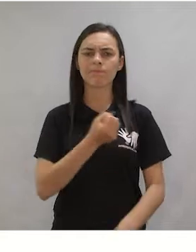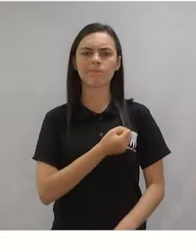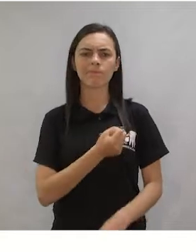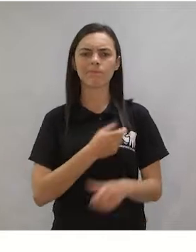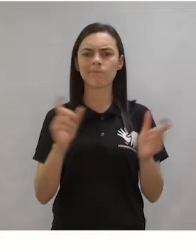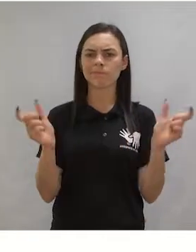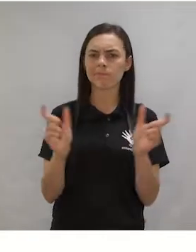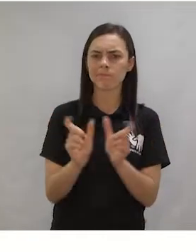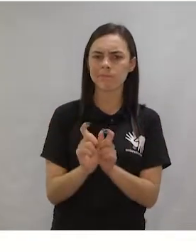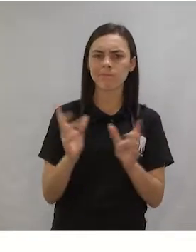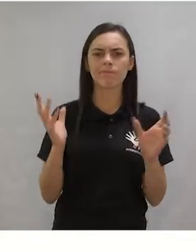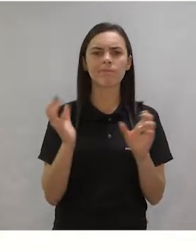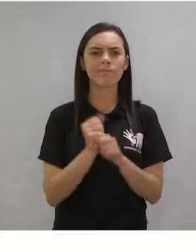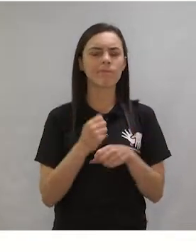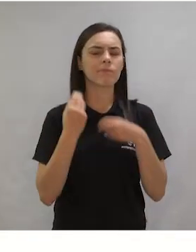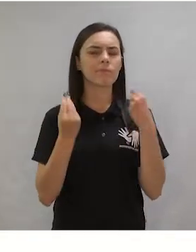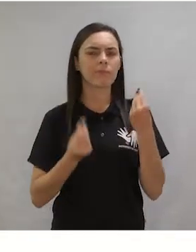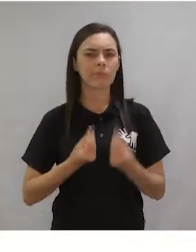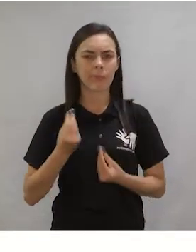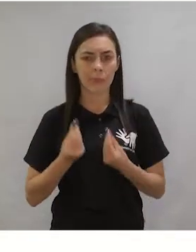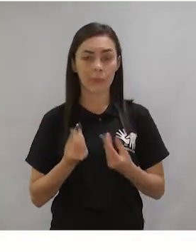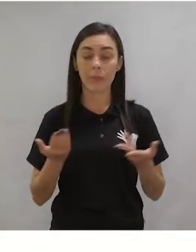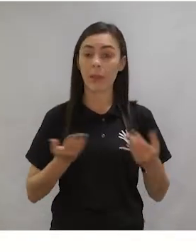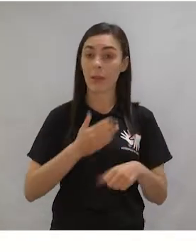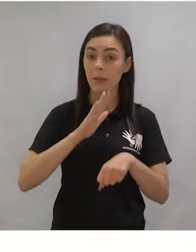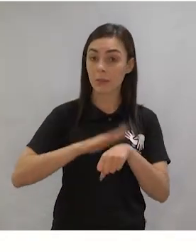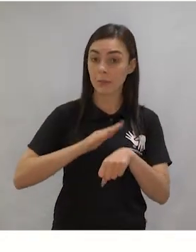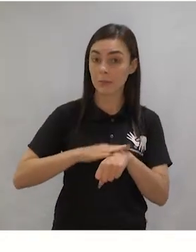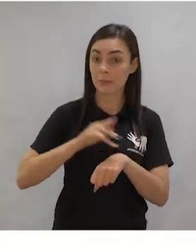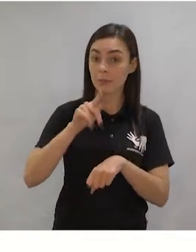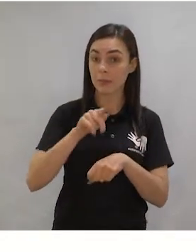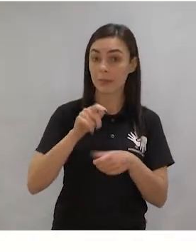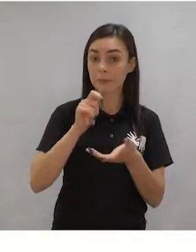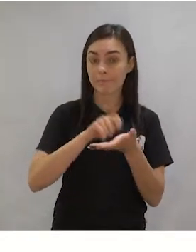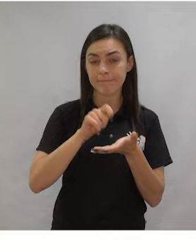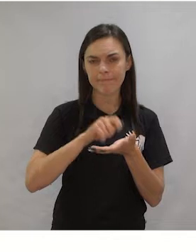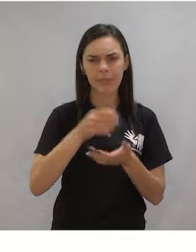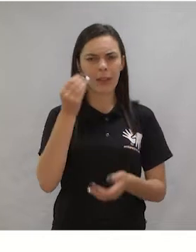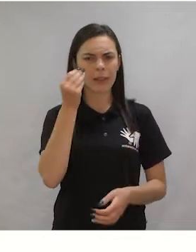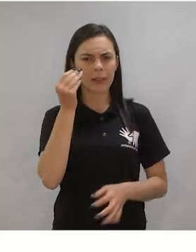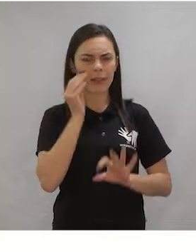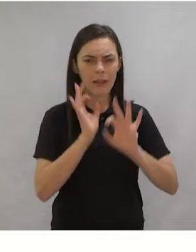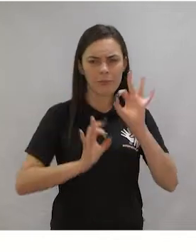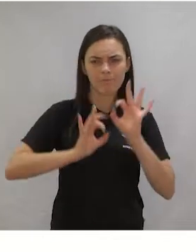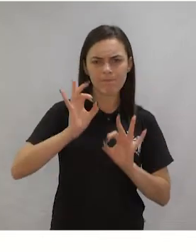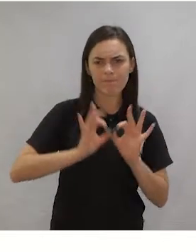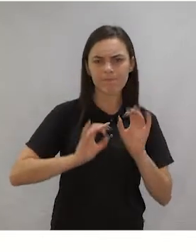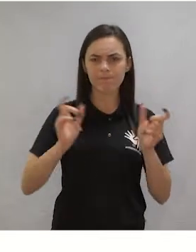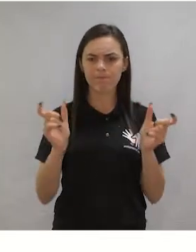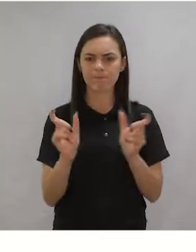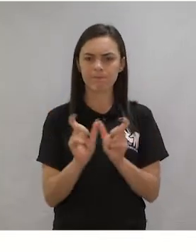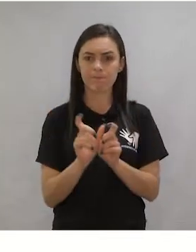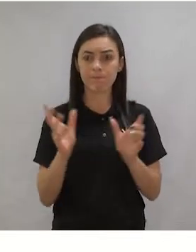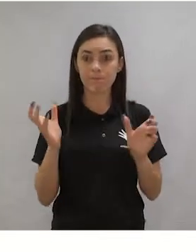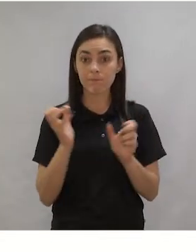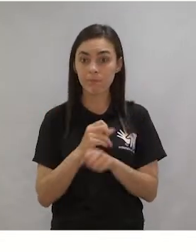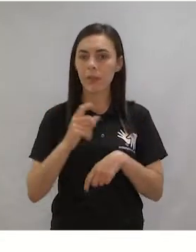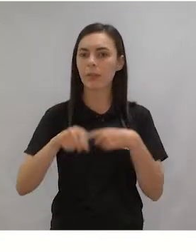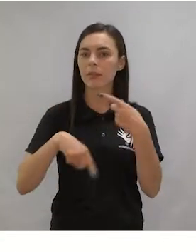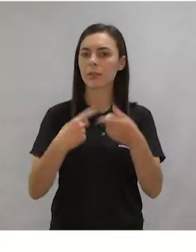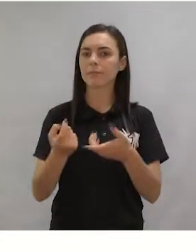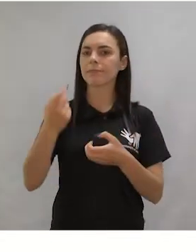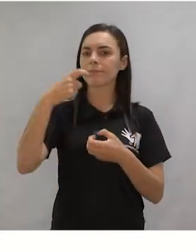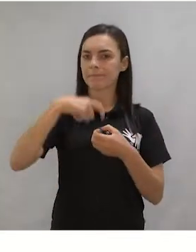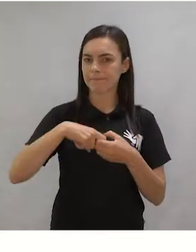fazer essa expressão algébrica? Eu vou dar um tempinho para vocês, vocês vão tentar montar essa expressão